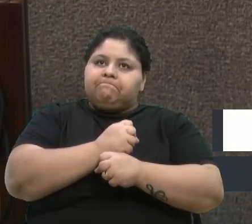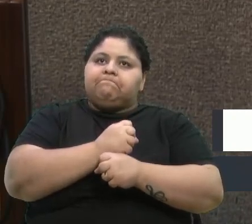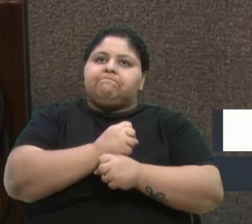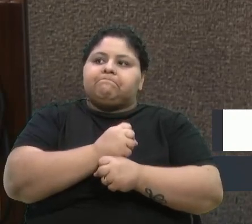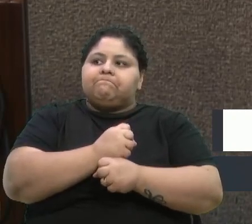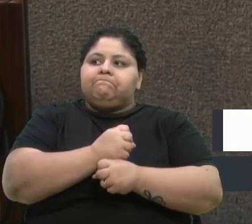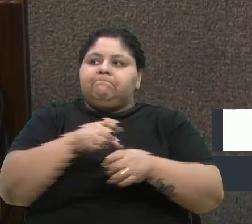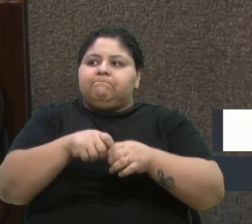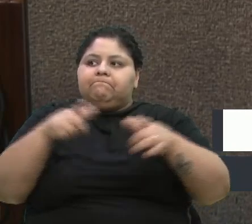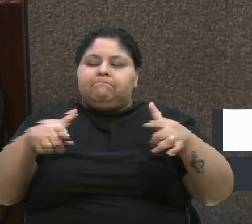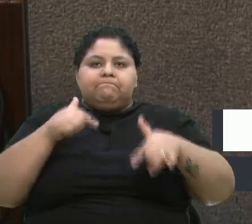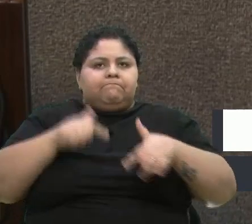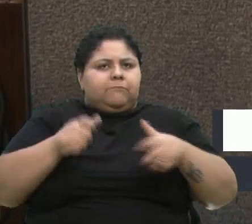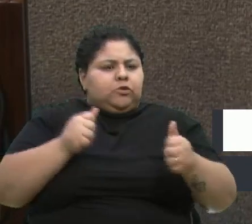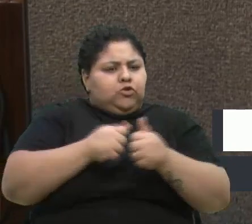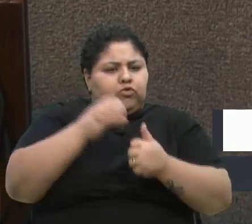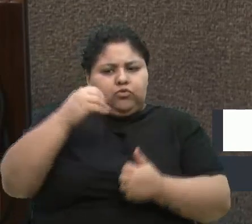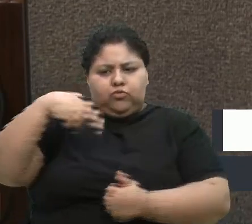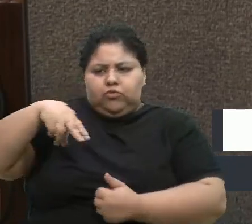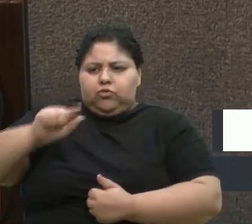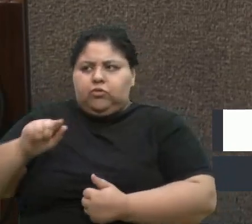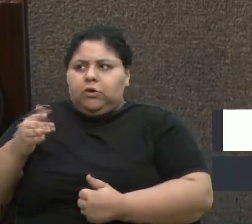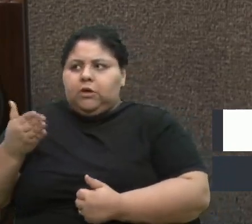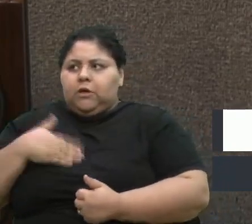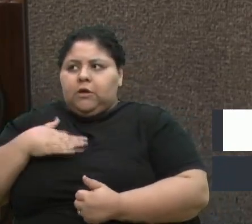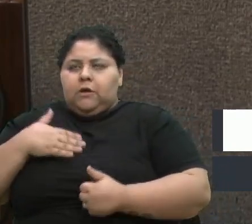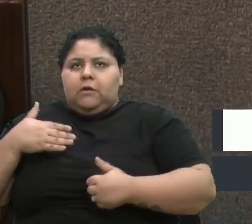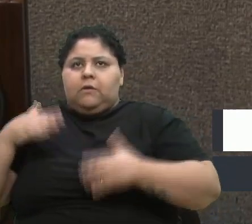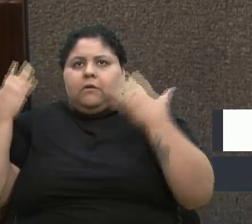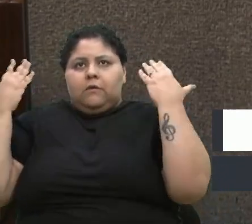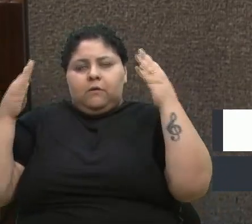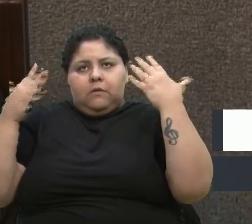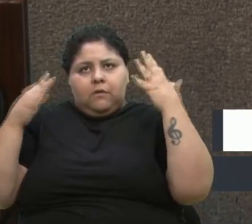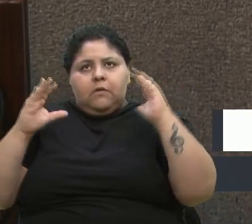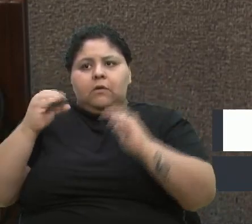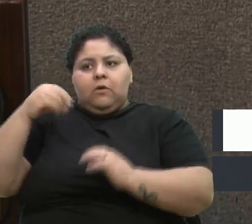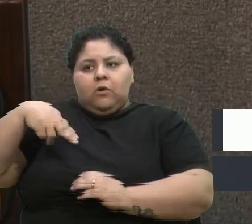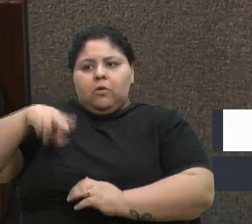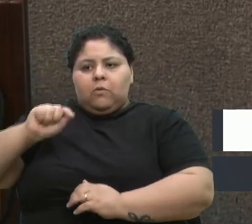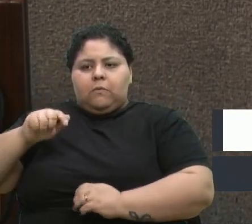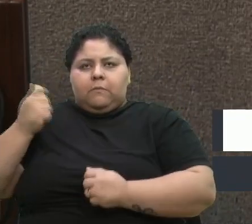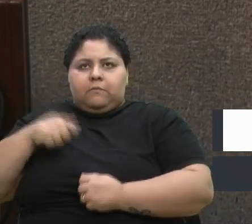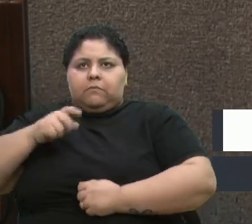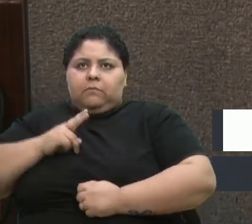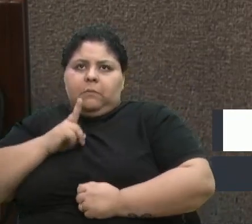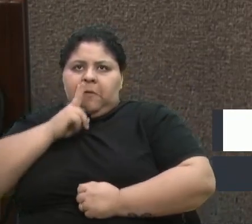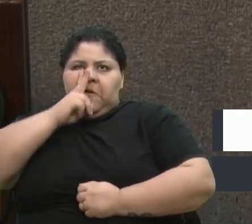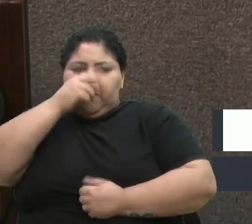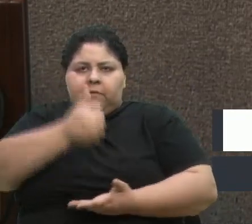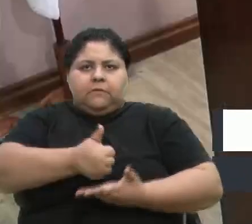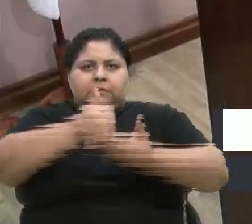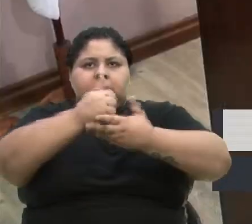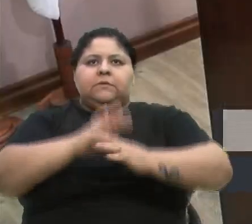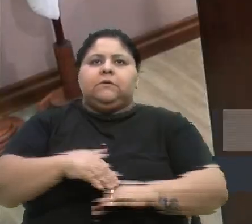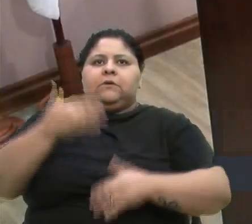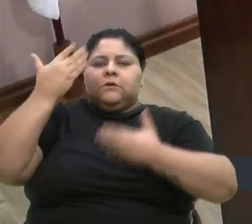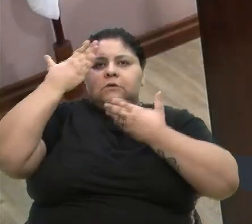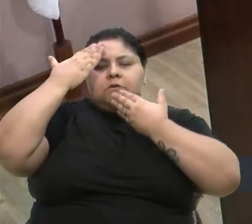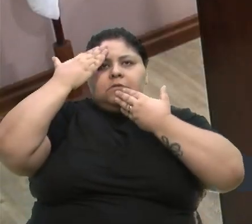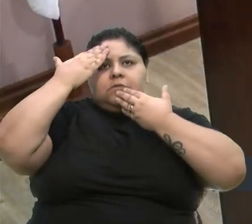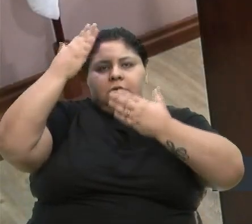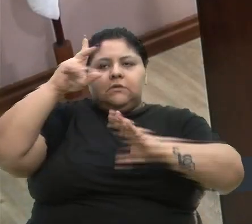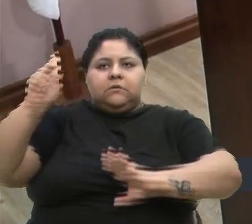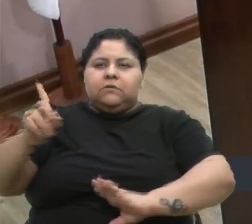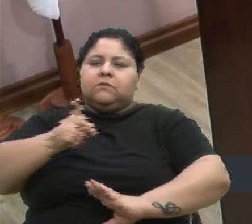um grande trabalho junto às ONGs e eu parabenizo isso, porque as ONGs precisam dessa força, precisam desse apoio. Obrigada, vereador